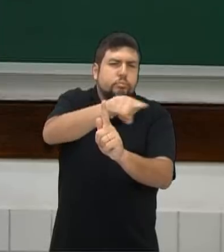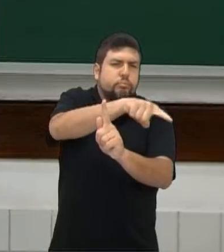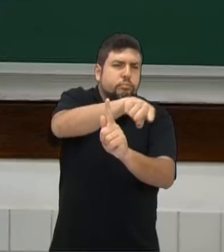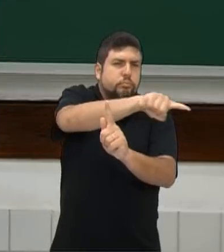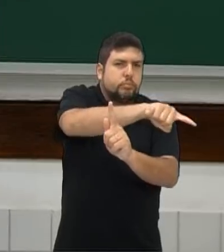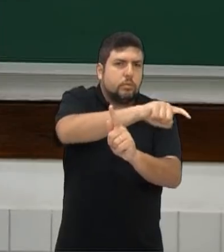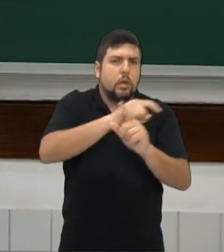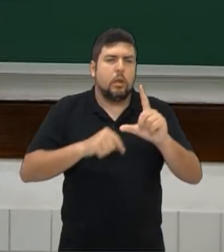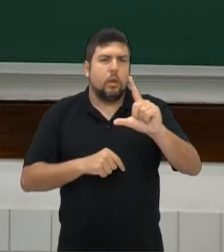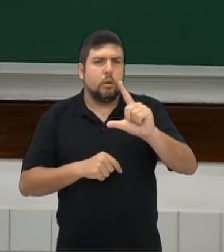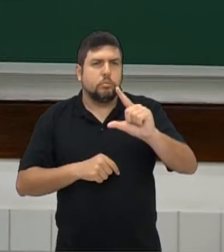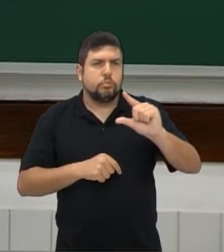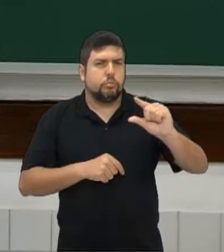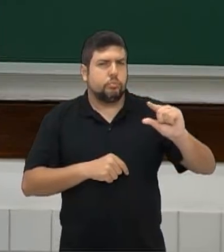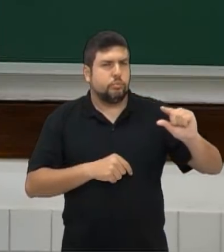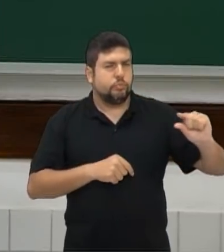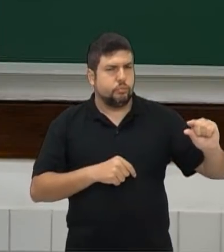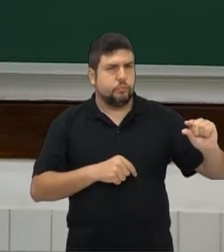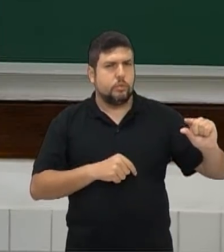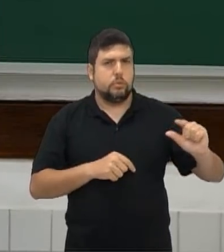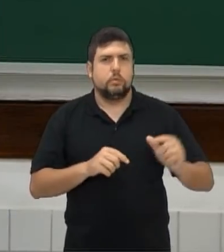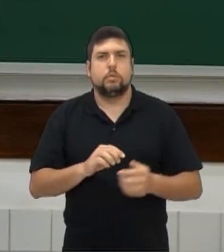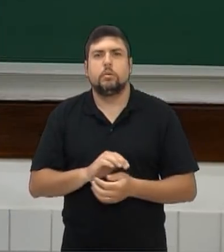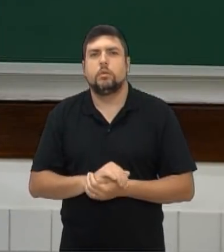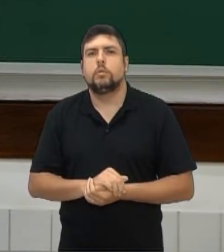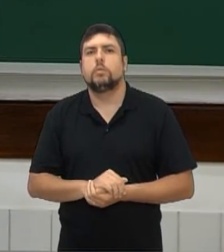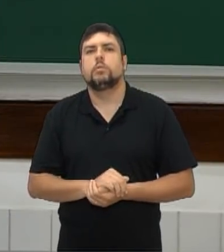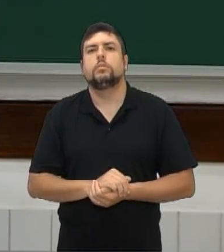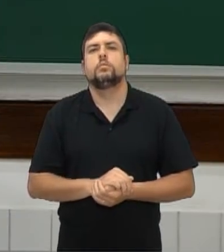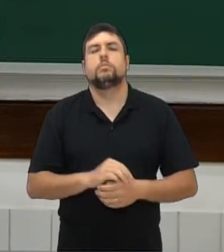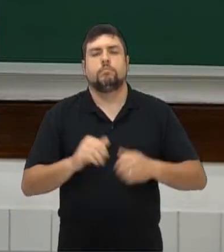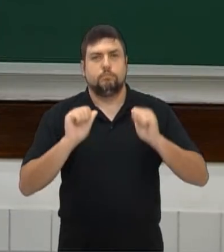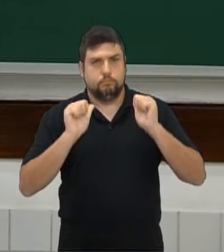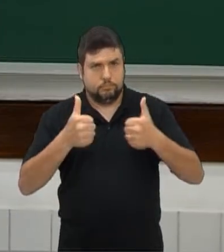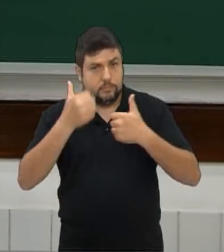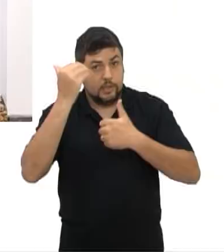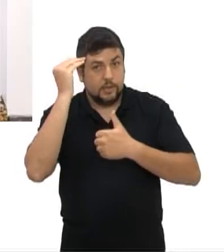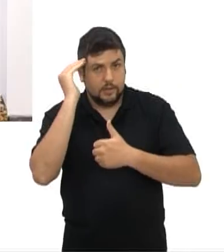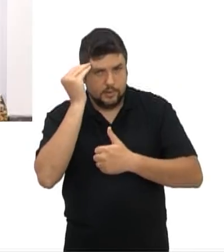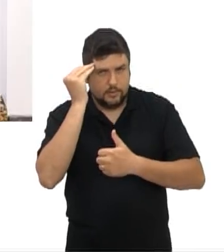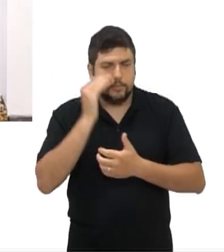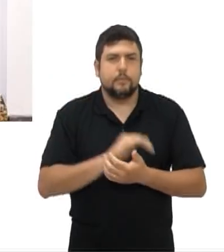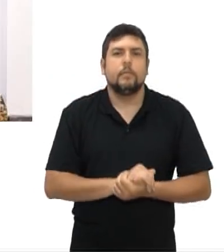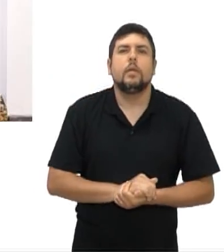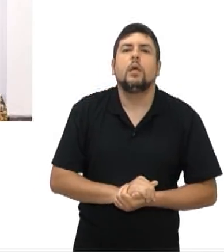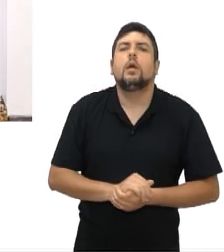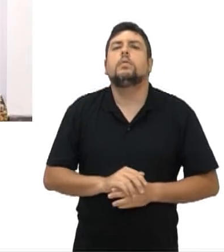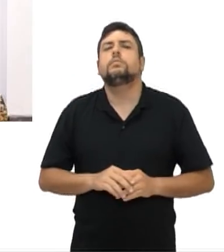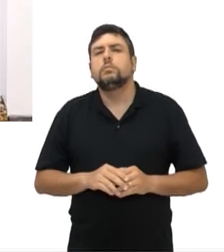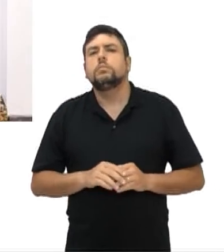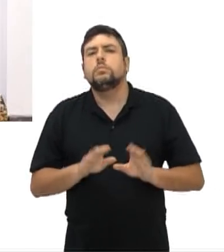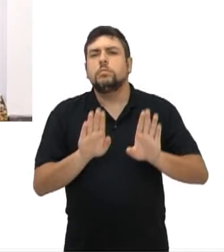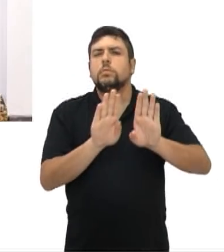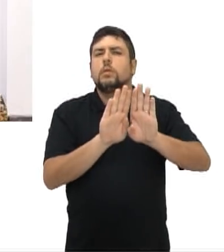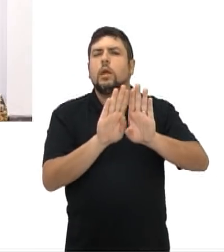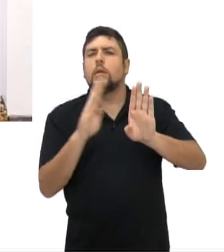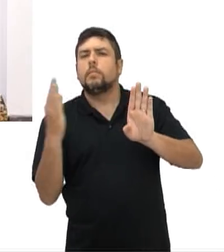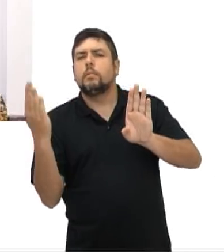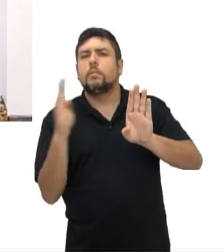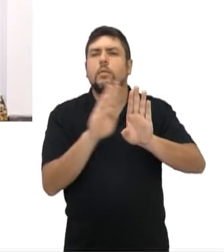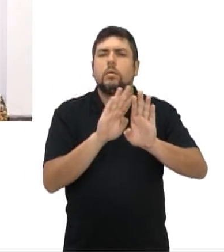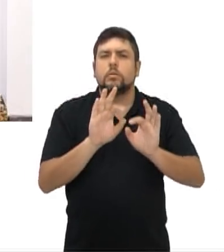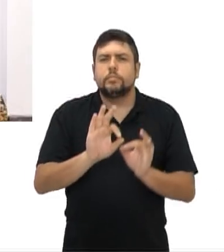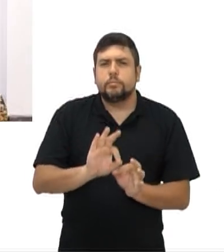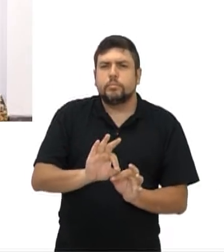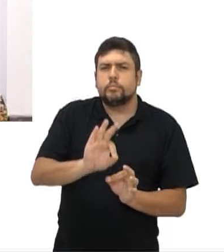menores que esse padrão, que a gente chama de submúltiplos, beleza? Muito bem. Altura de uma porta, a gente vai medir em